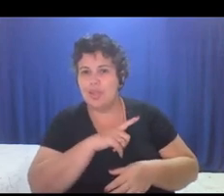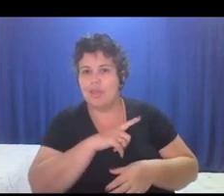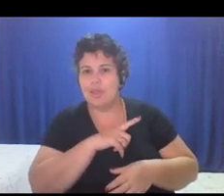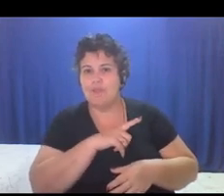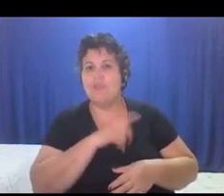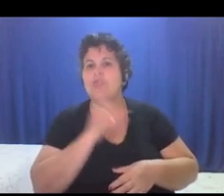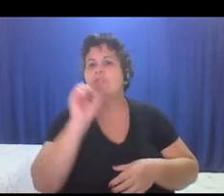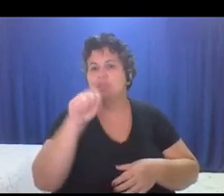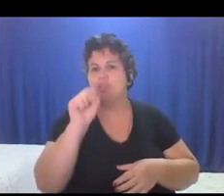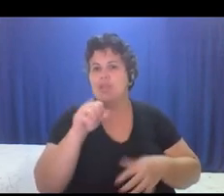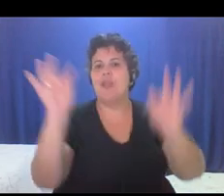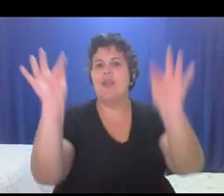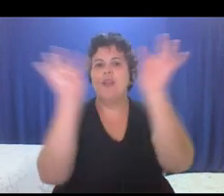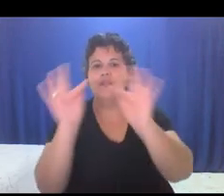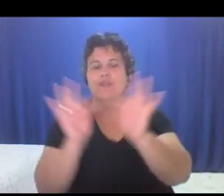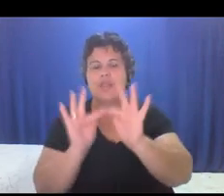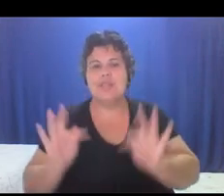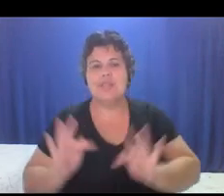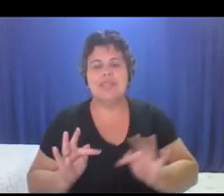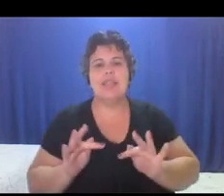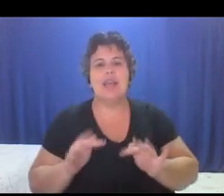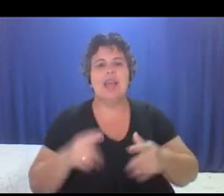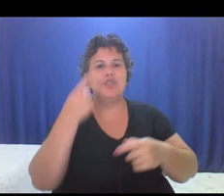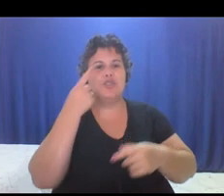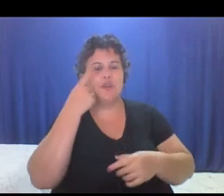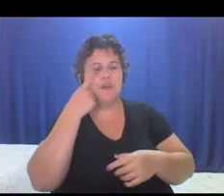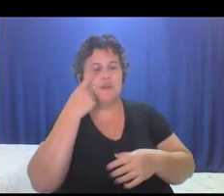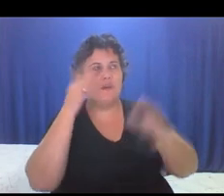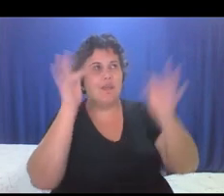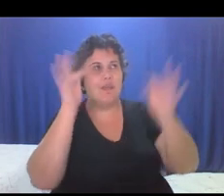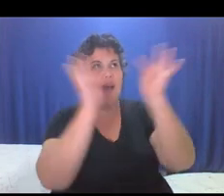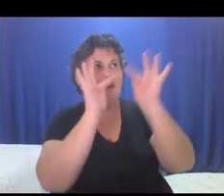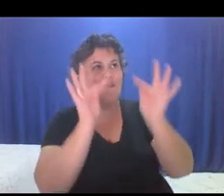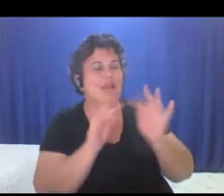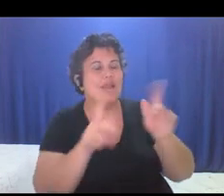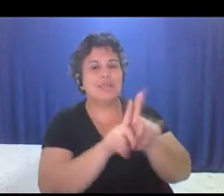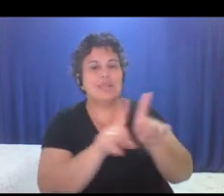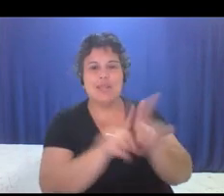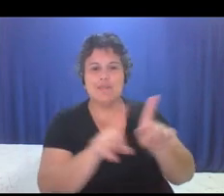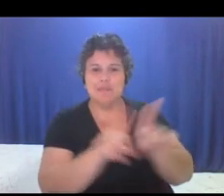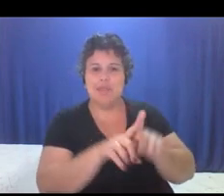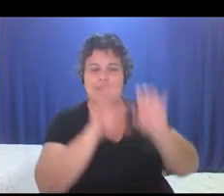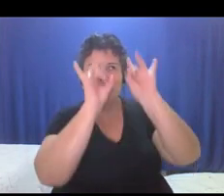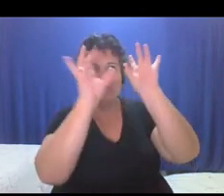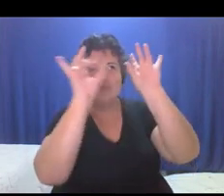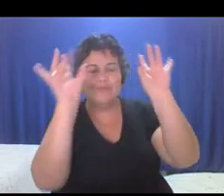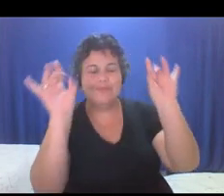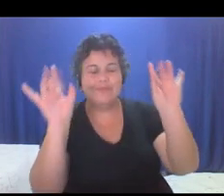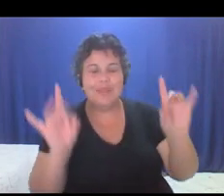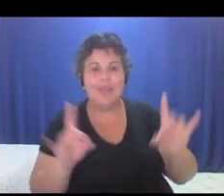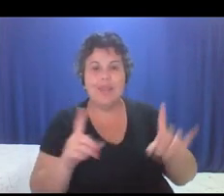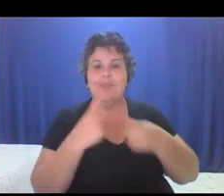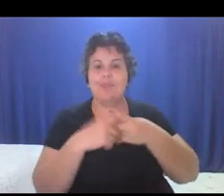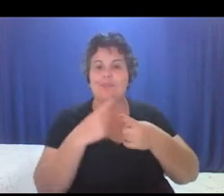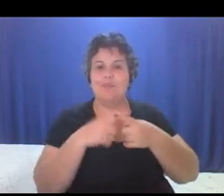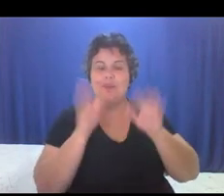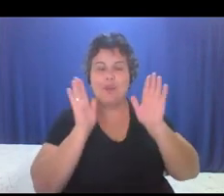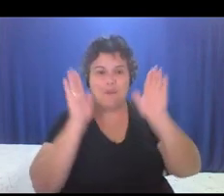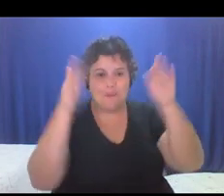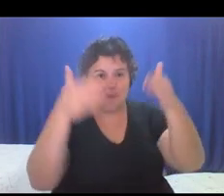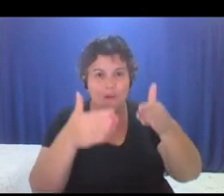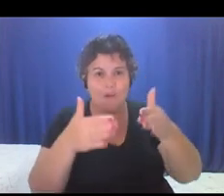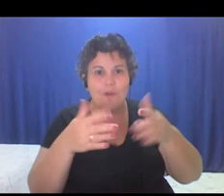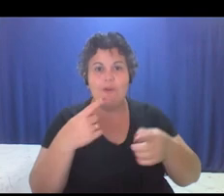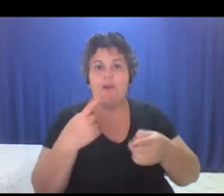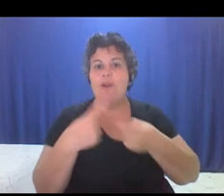com felicidade, com brilho nos olhos, né? Que eu acho que é esse o nosso principal foco. Como o nosso CEO diz, antes